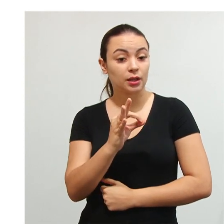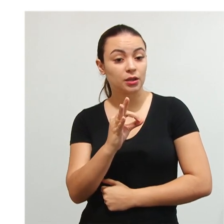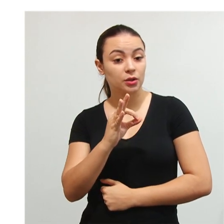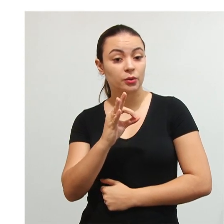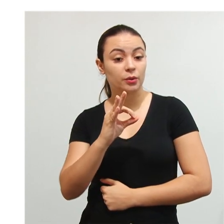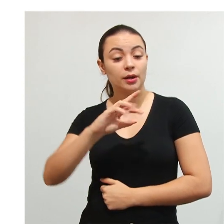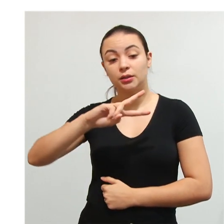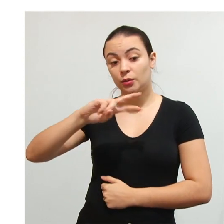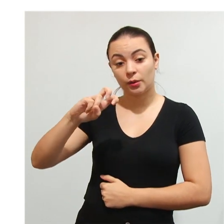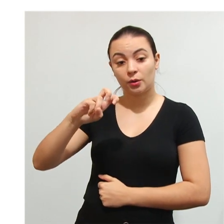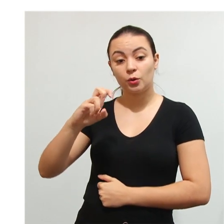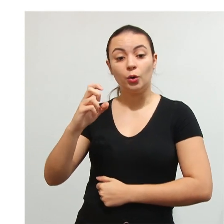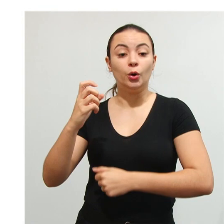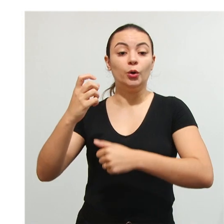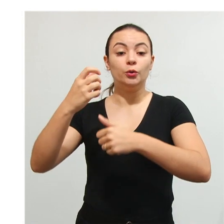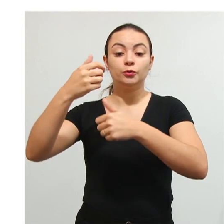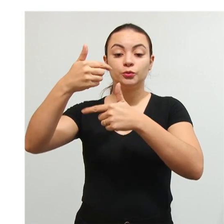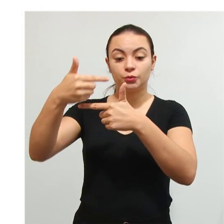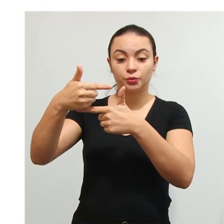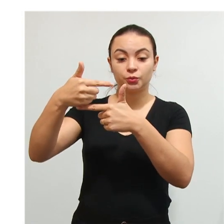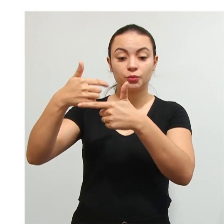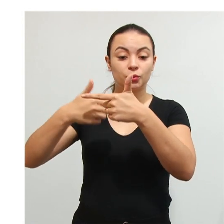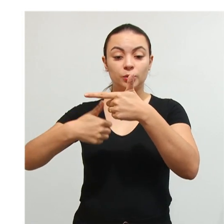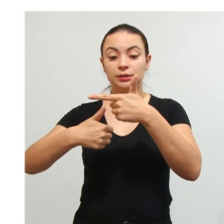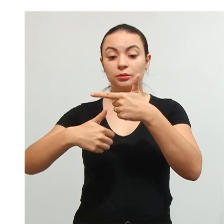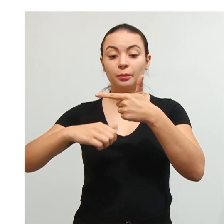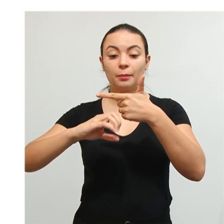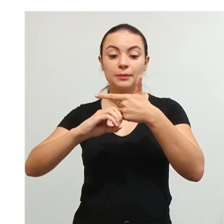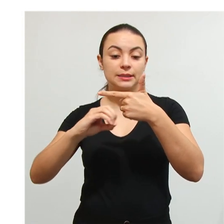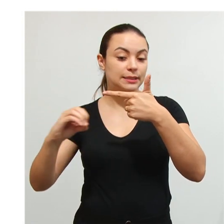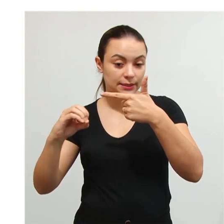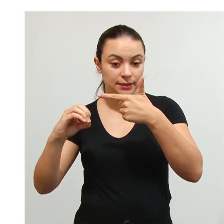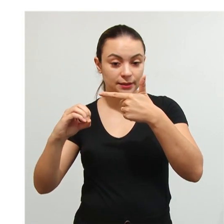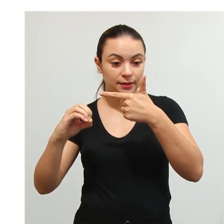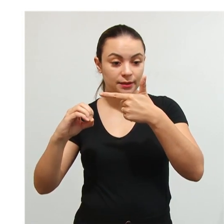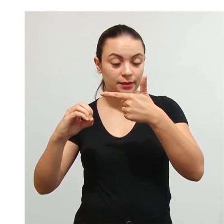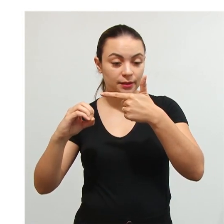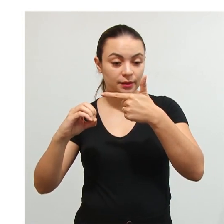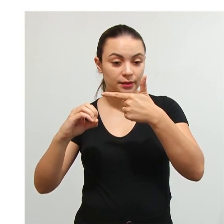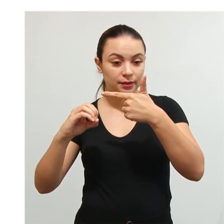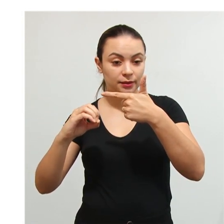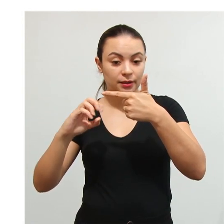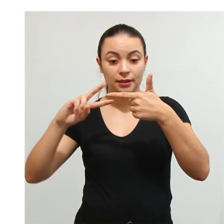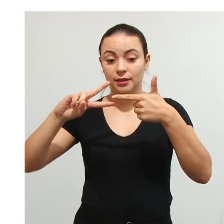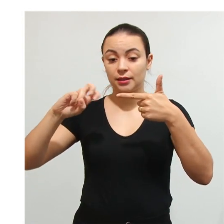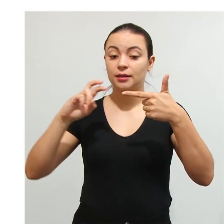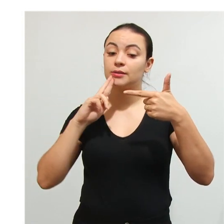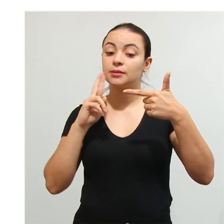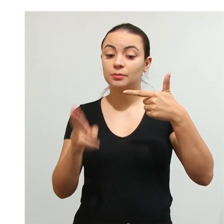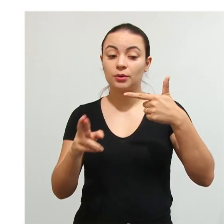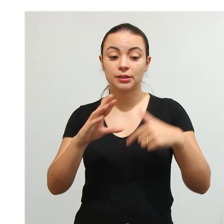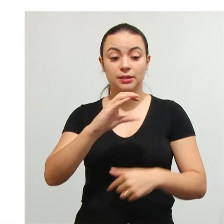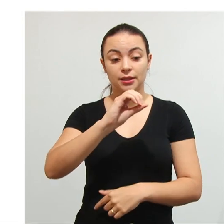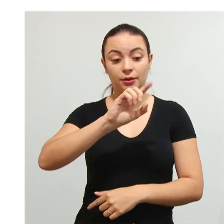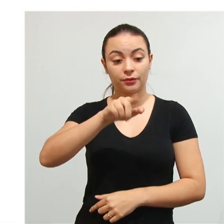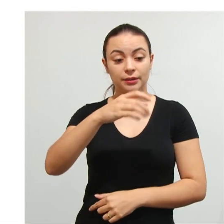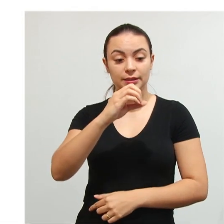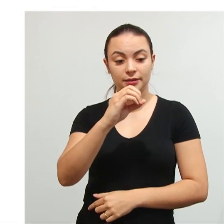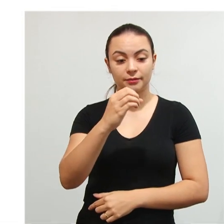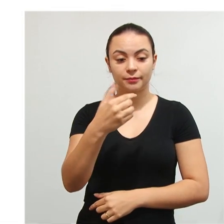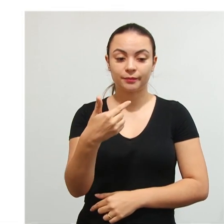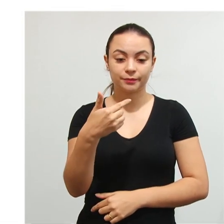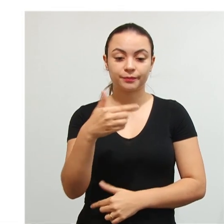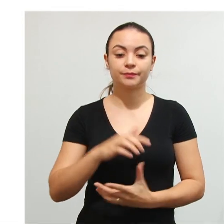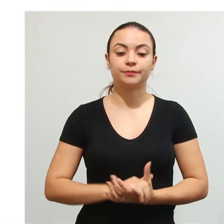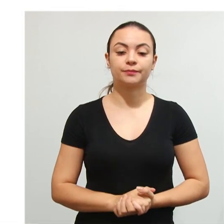2 dividido para 100 ou seja 0,02 elevado a 12